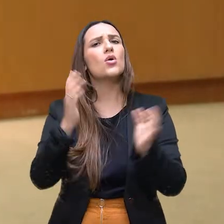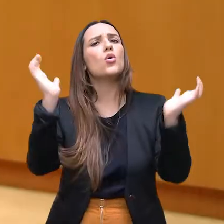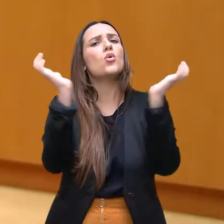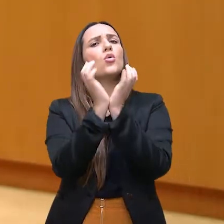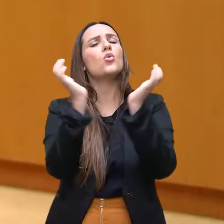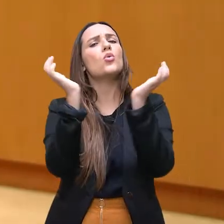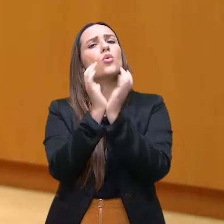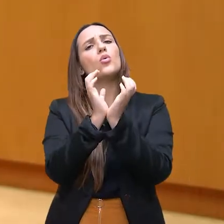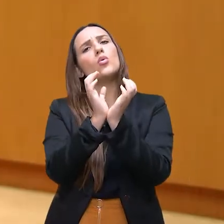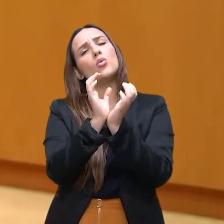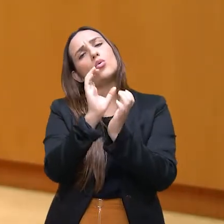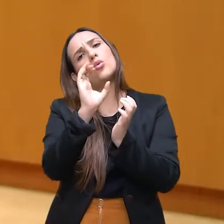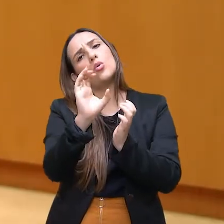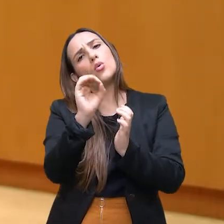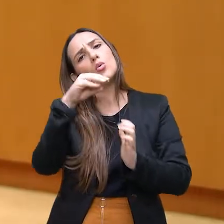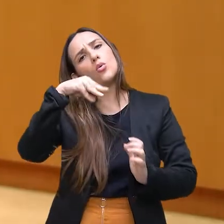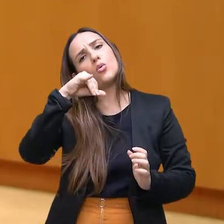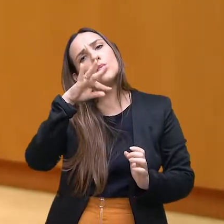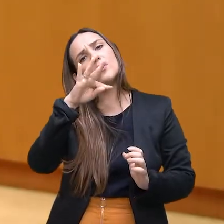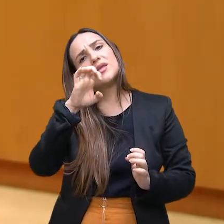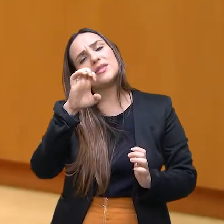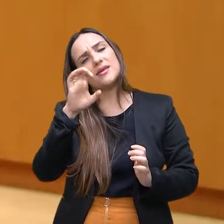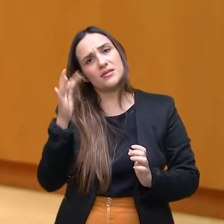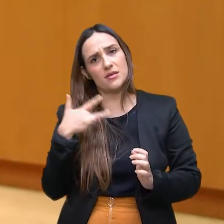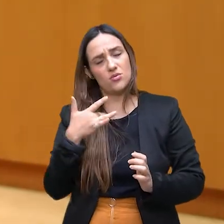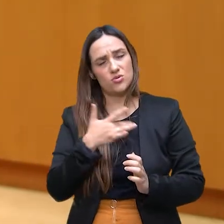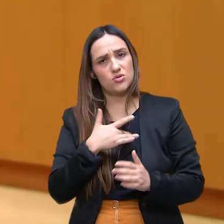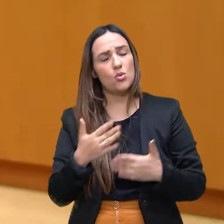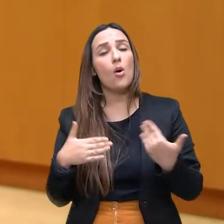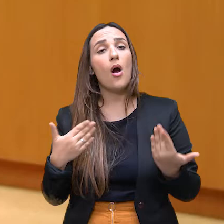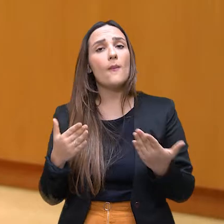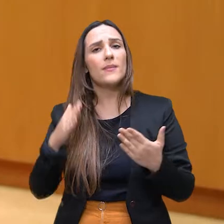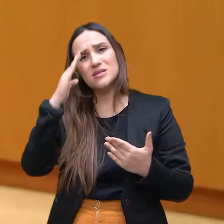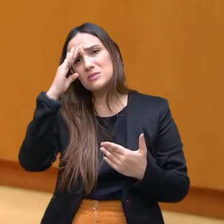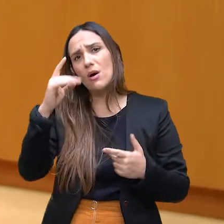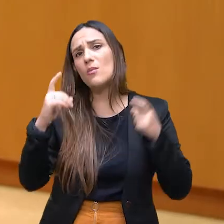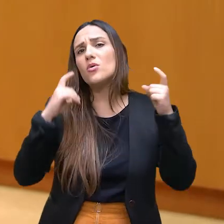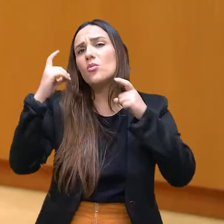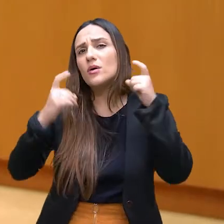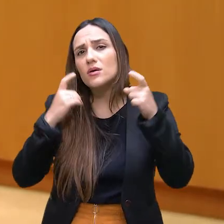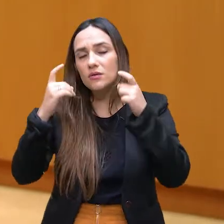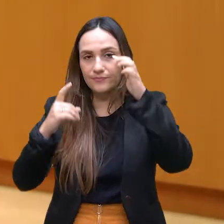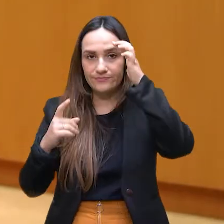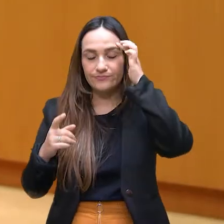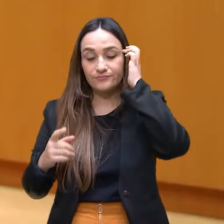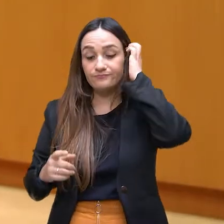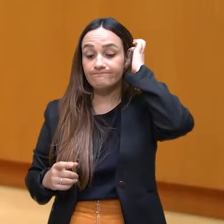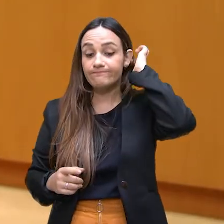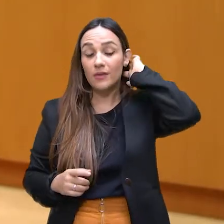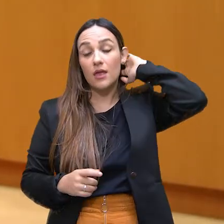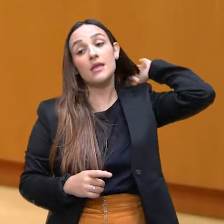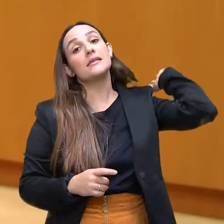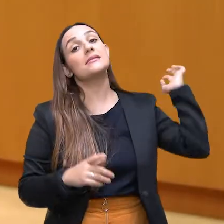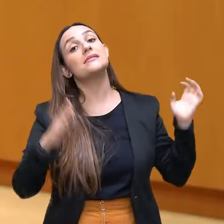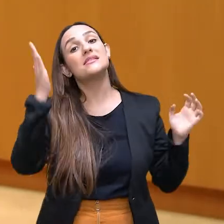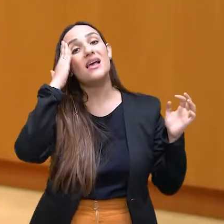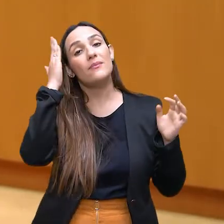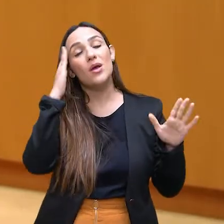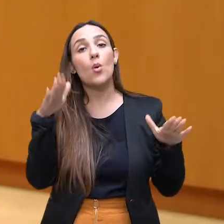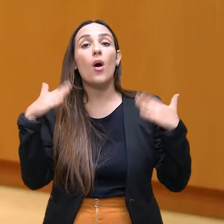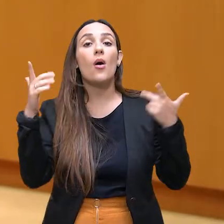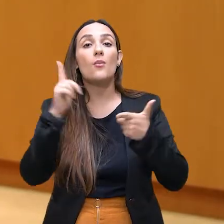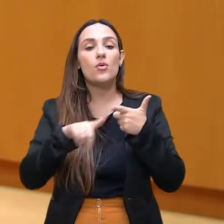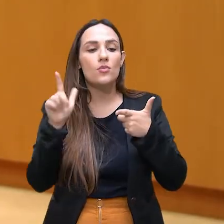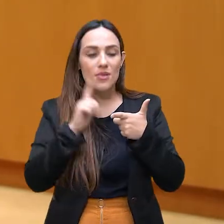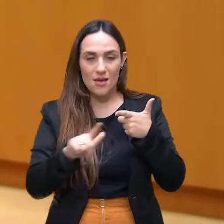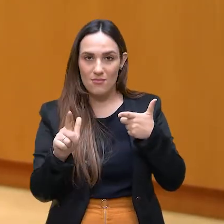CNJ? Então, a preocupação maior foi de identificar os problemas da